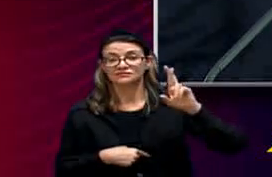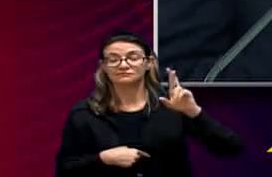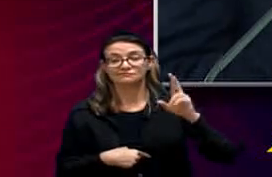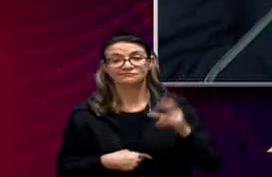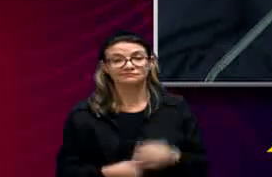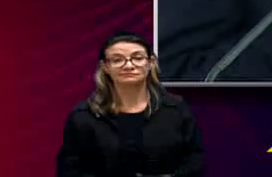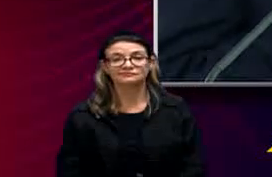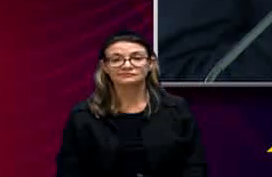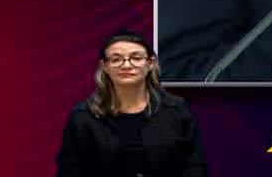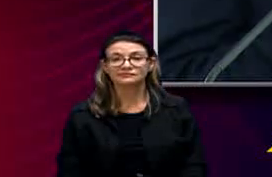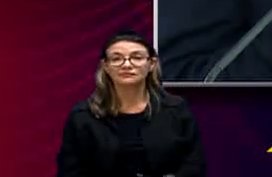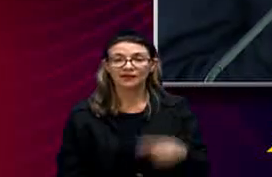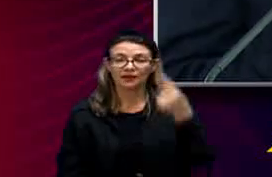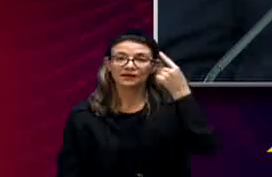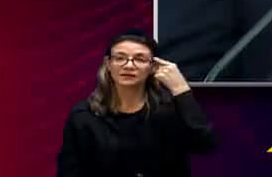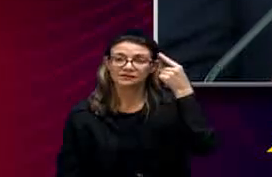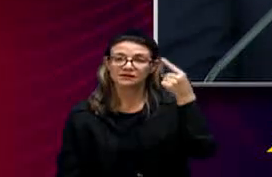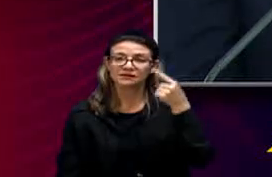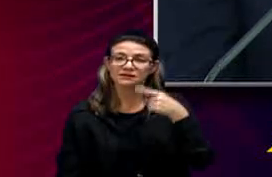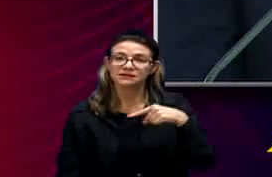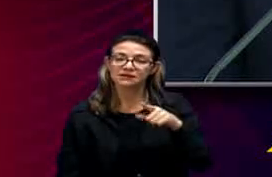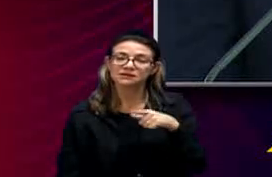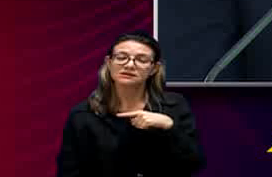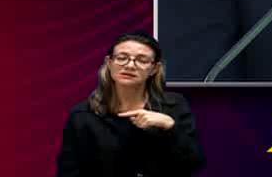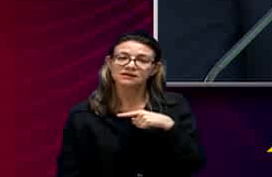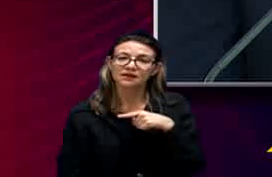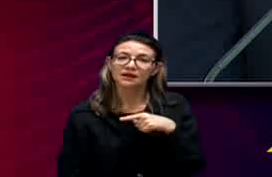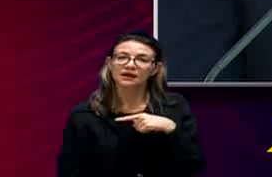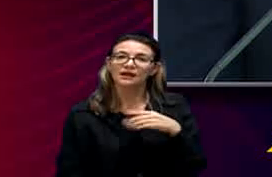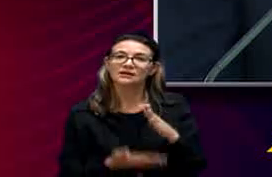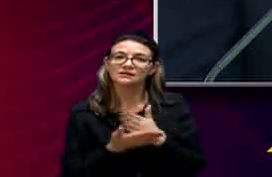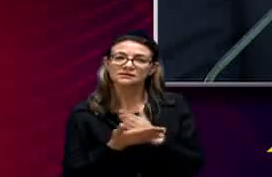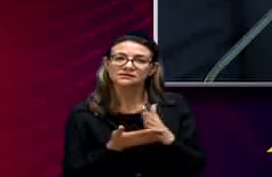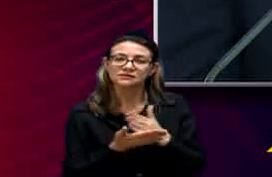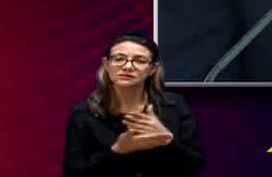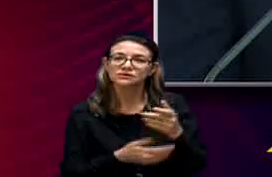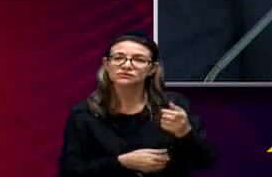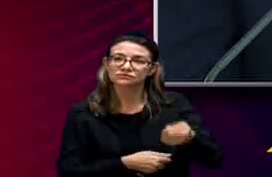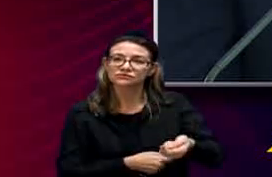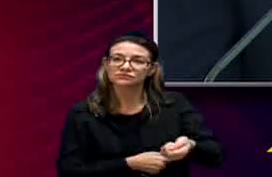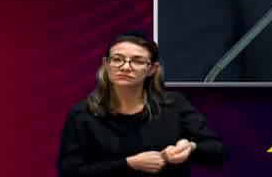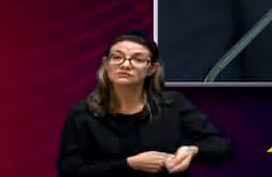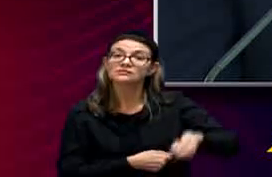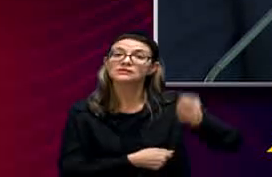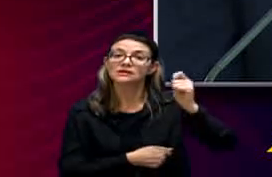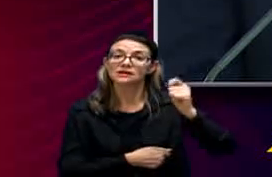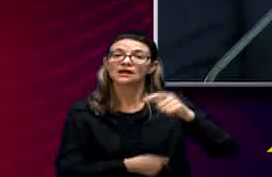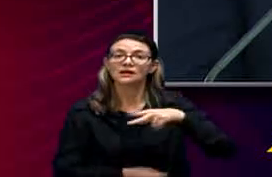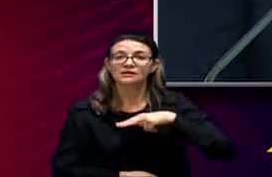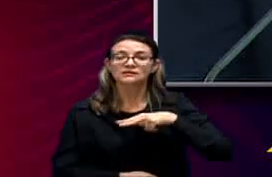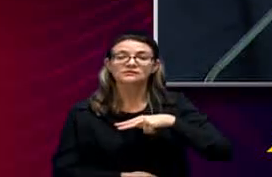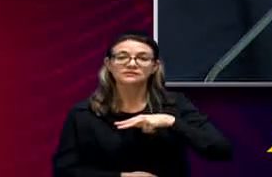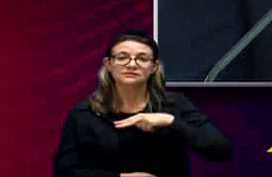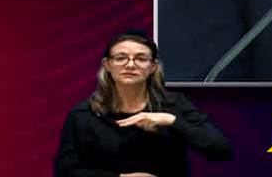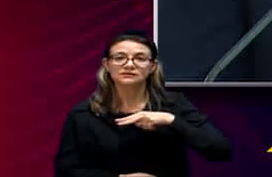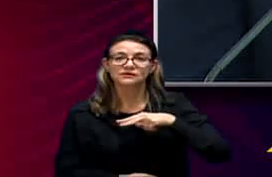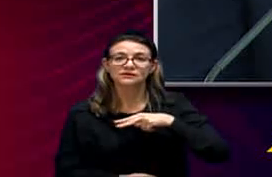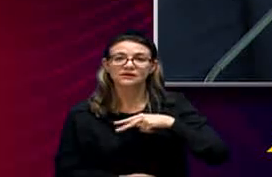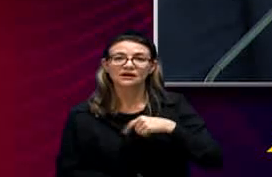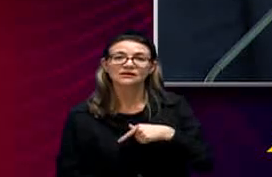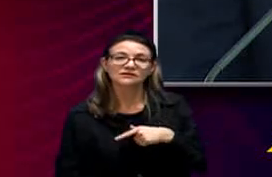penso vereadora como a gente hoje tem os pesqueiros eh que são particulares né Eh a gente já tem